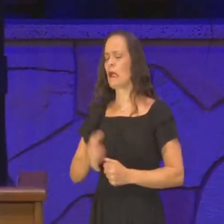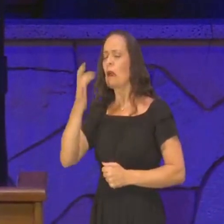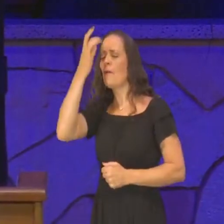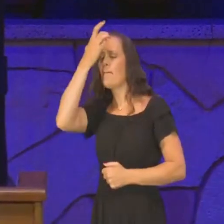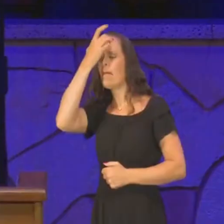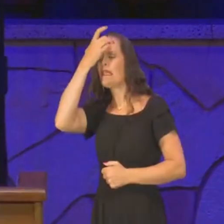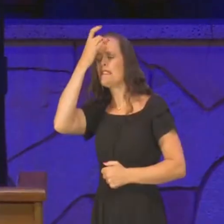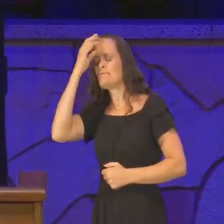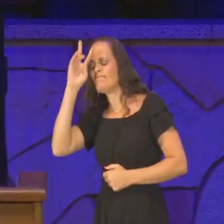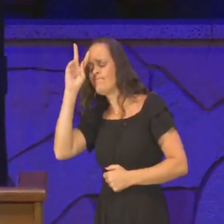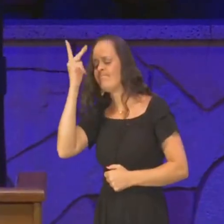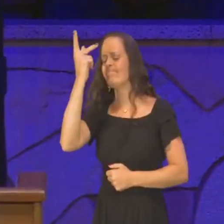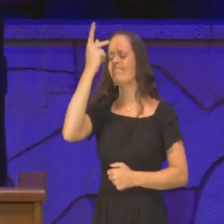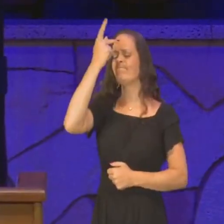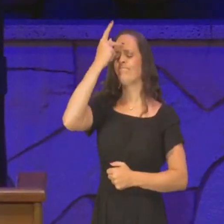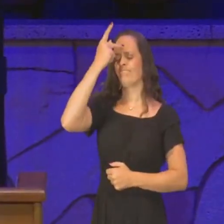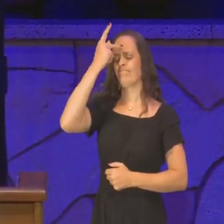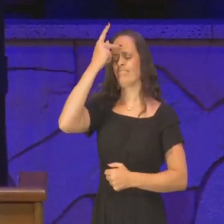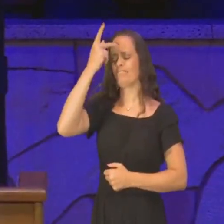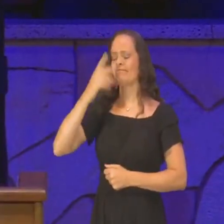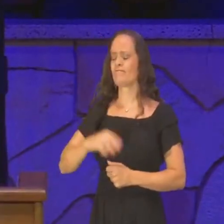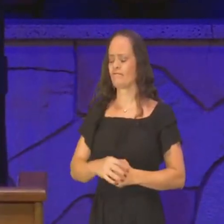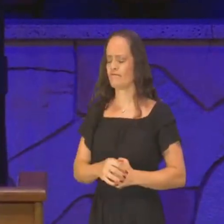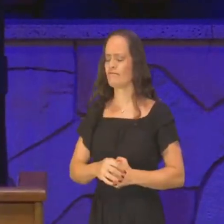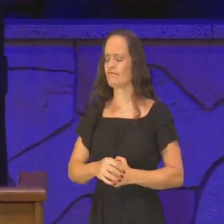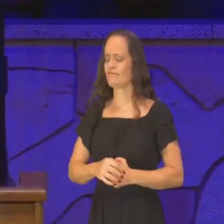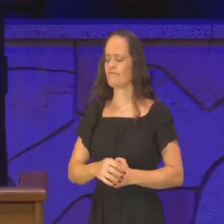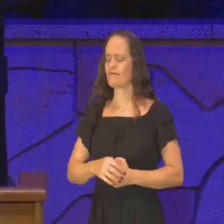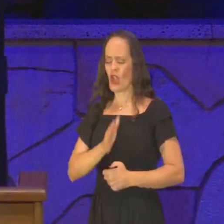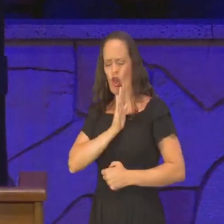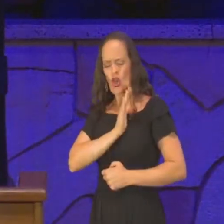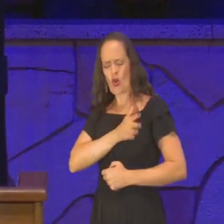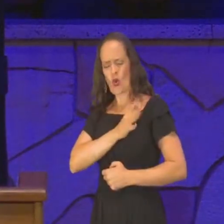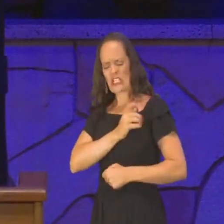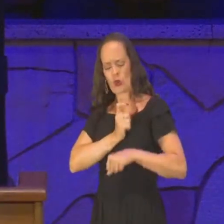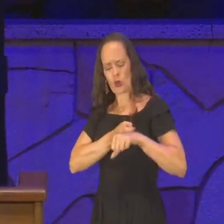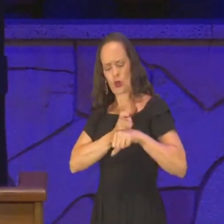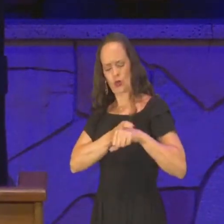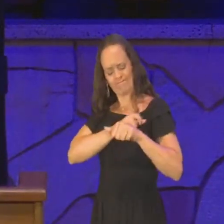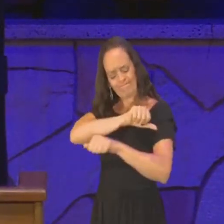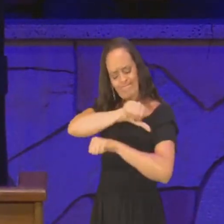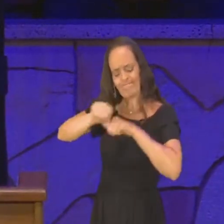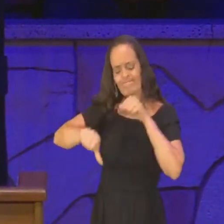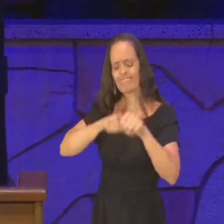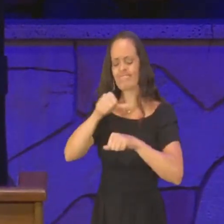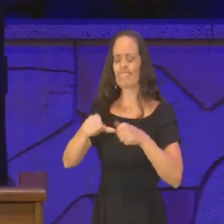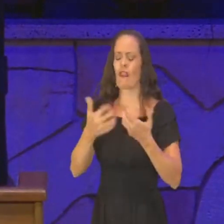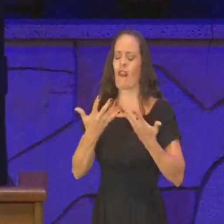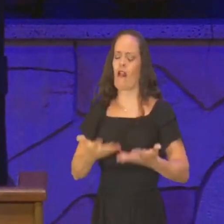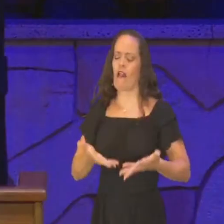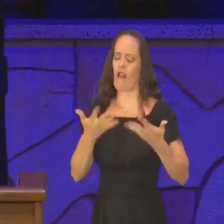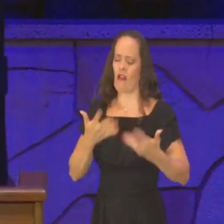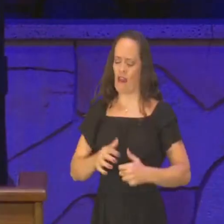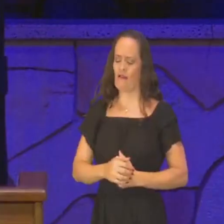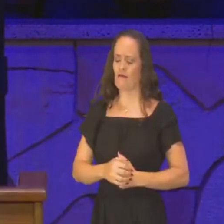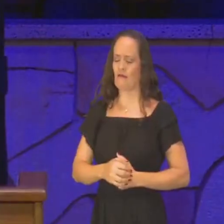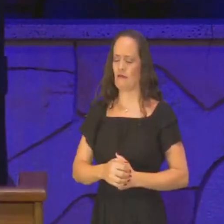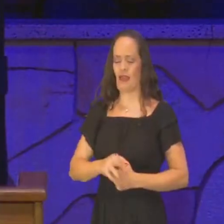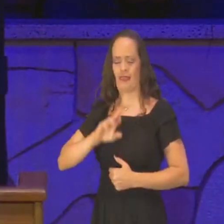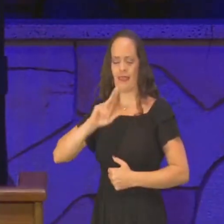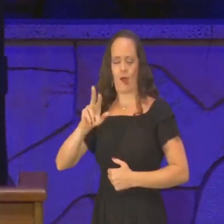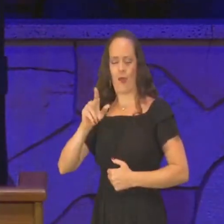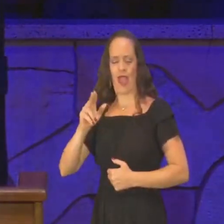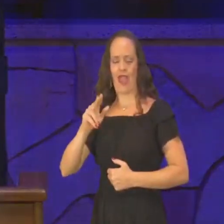pensamentos e raciocínios, Senhor. Quebre o coração mais duro nessa noite. Não pela minha